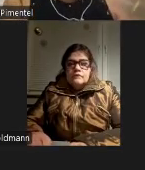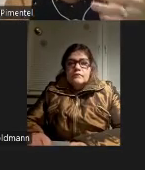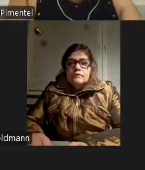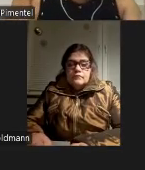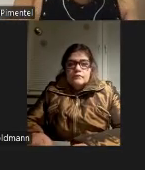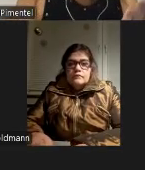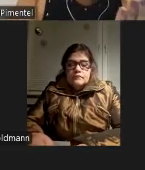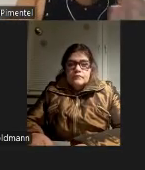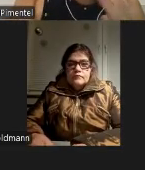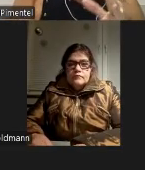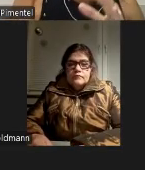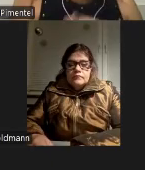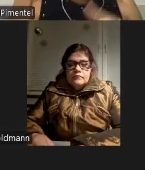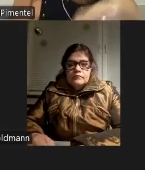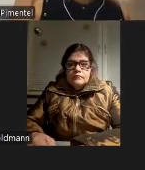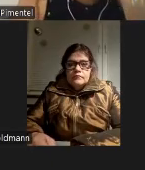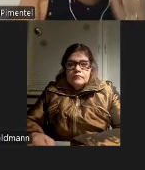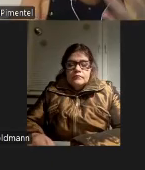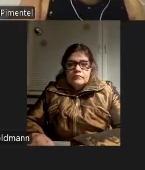apneia. Em média,